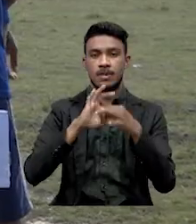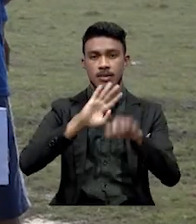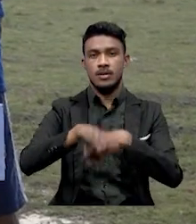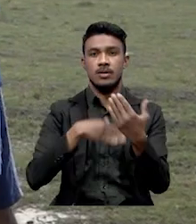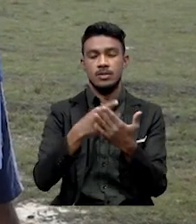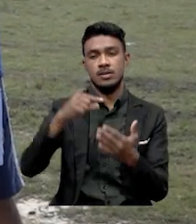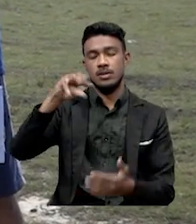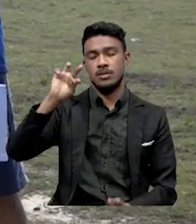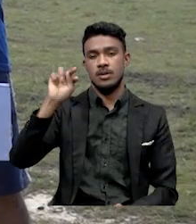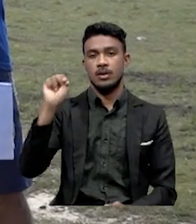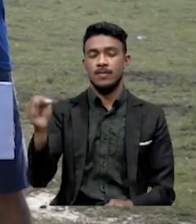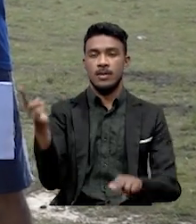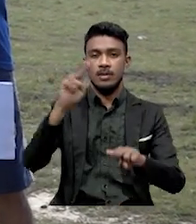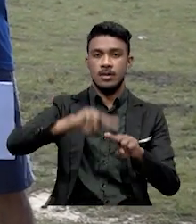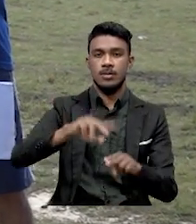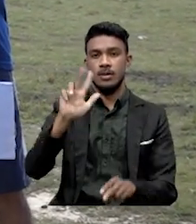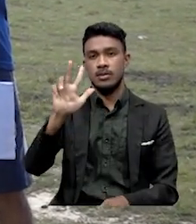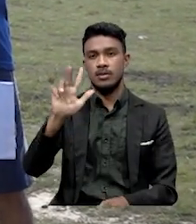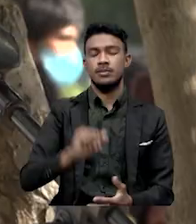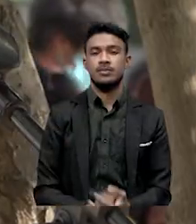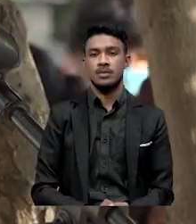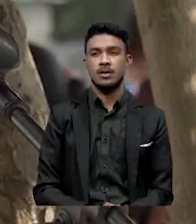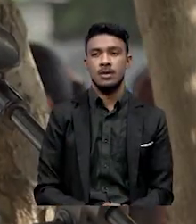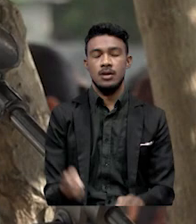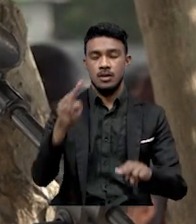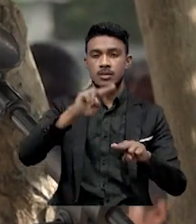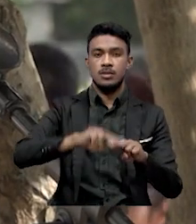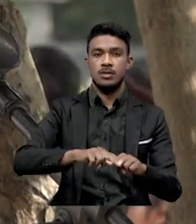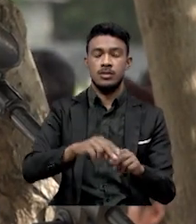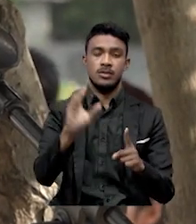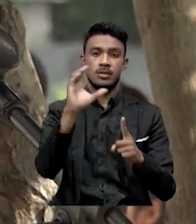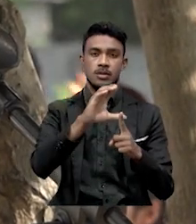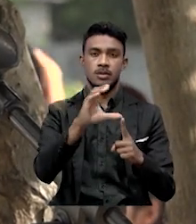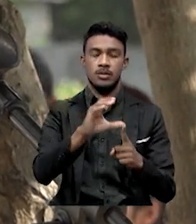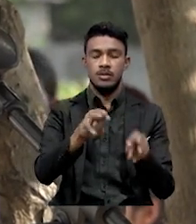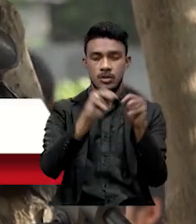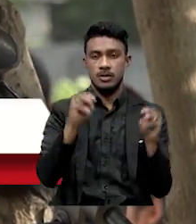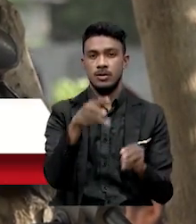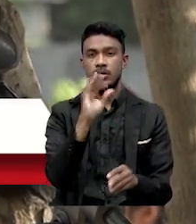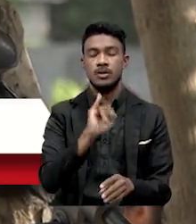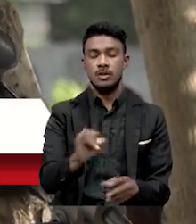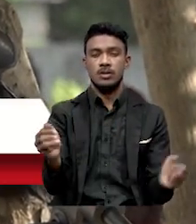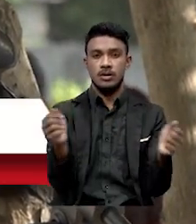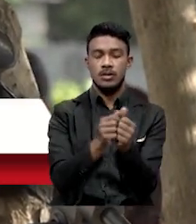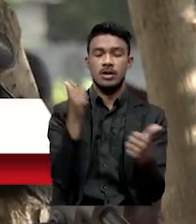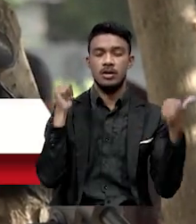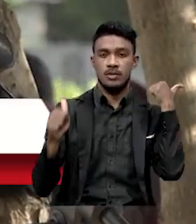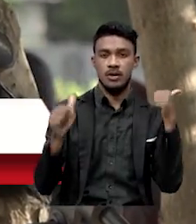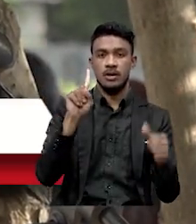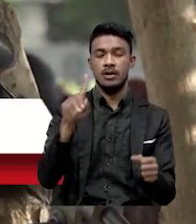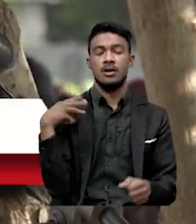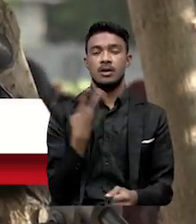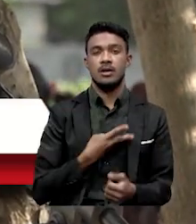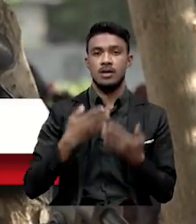GMN Cup Badala Tolone. Glória ao comando município dele, agradece a parte dele, a Rala Natura de Belém. Comando município